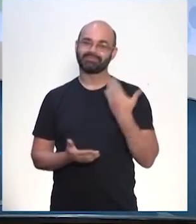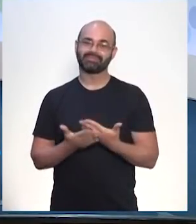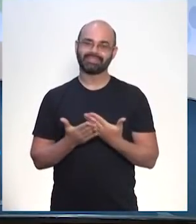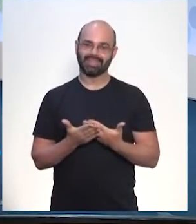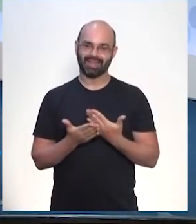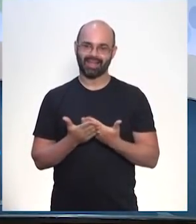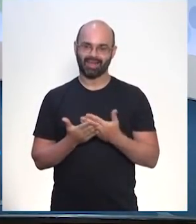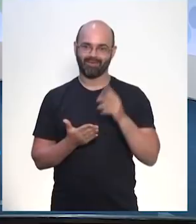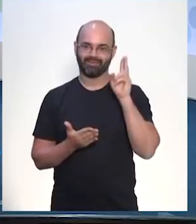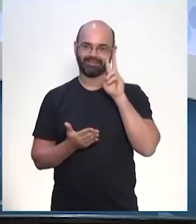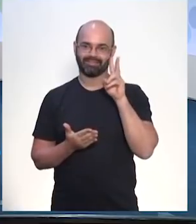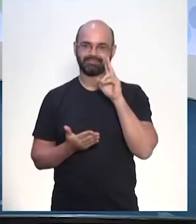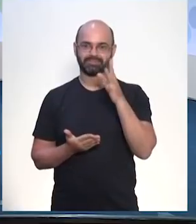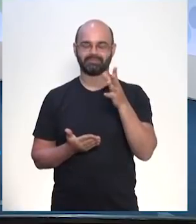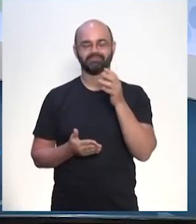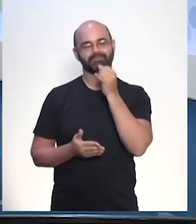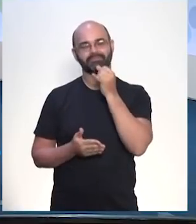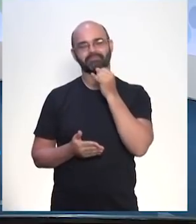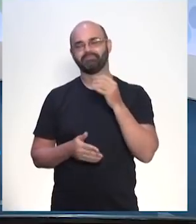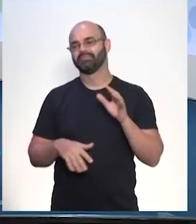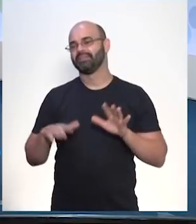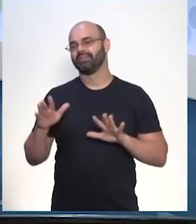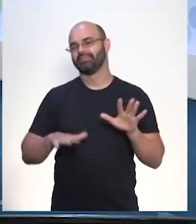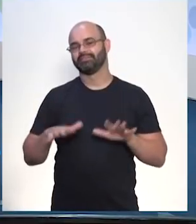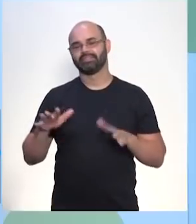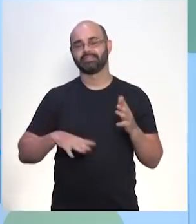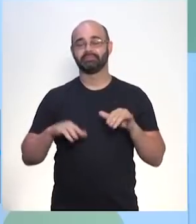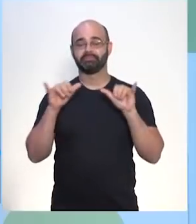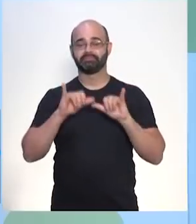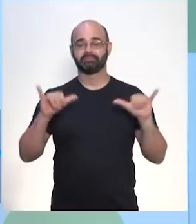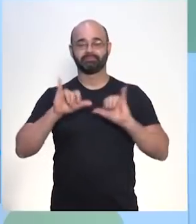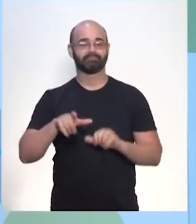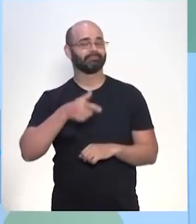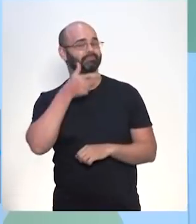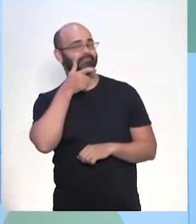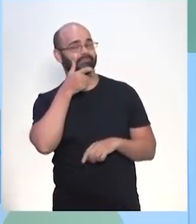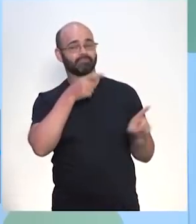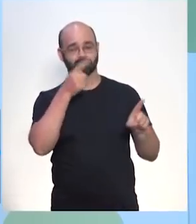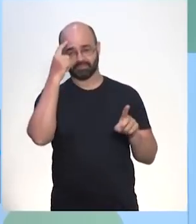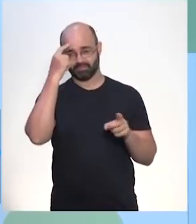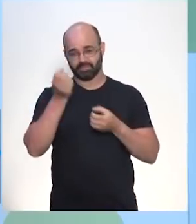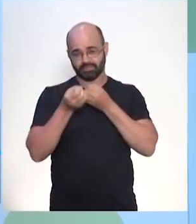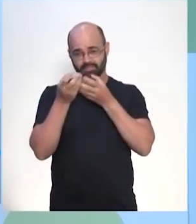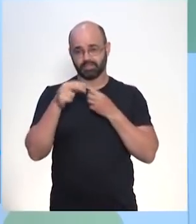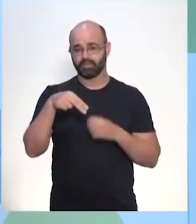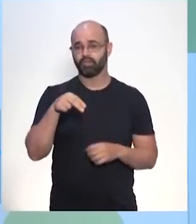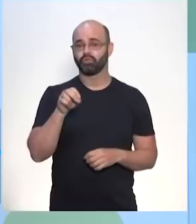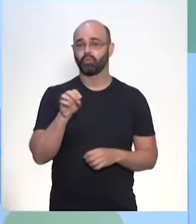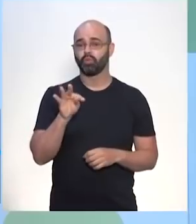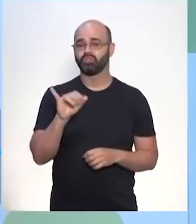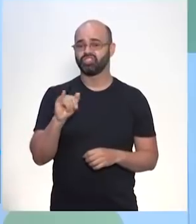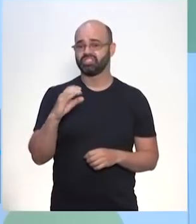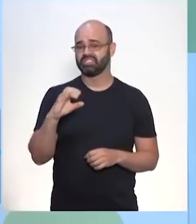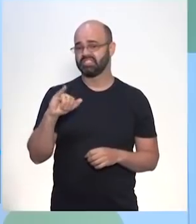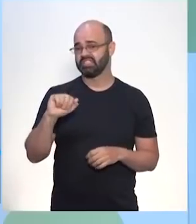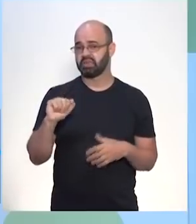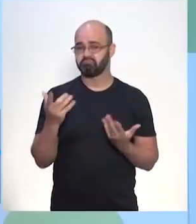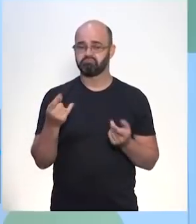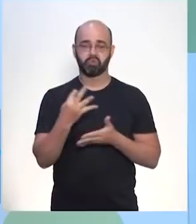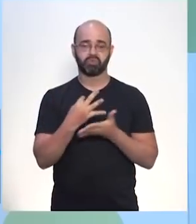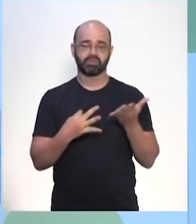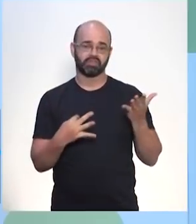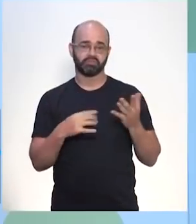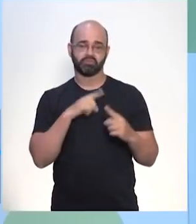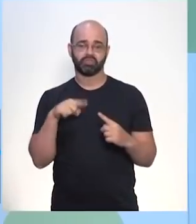está assistindo um anúncio publicitário e pensa que aquilo é uma notícia, pensa que aquilo é um texto para outra